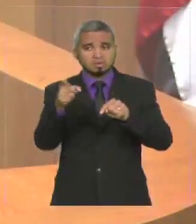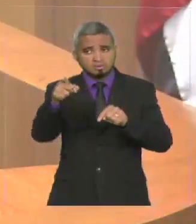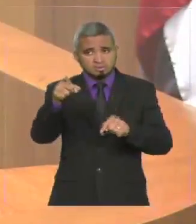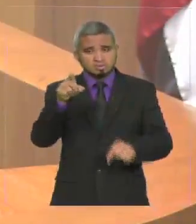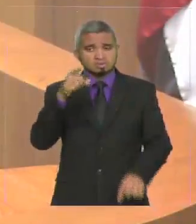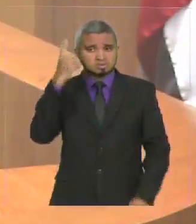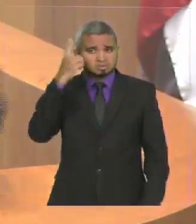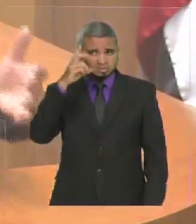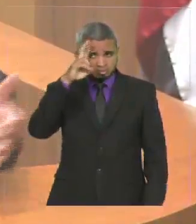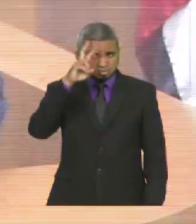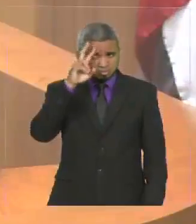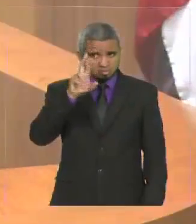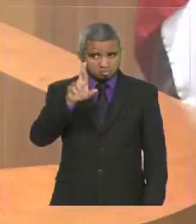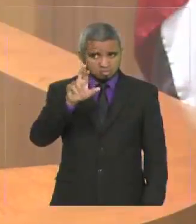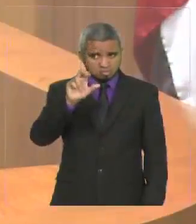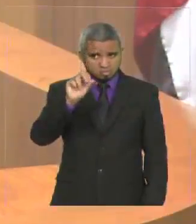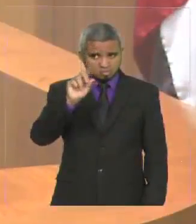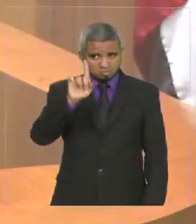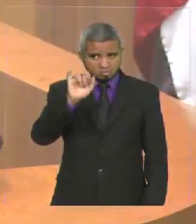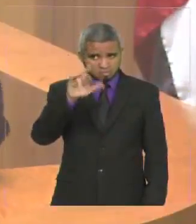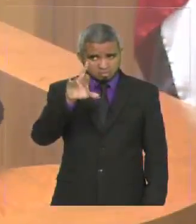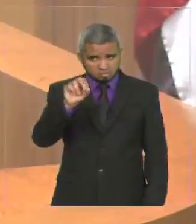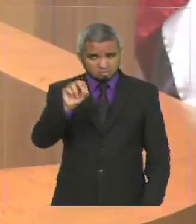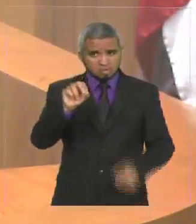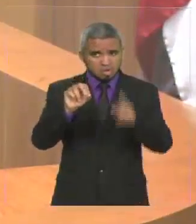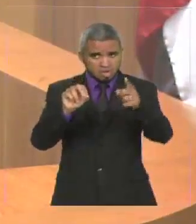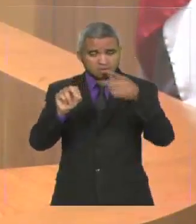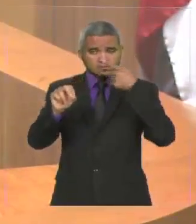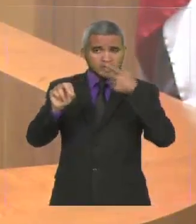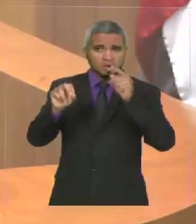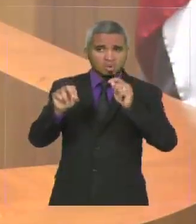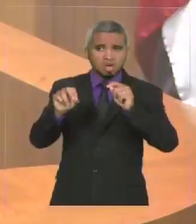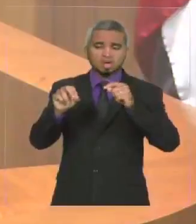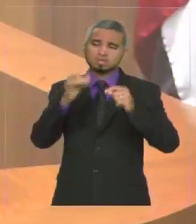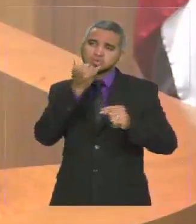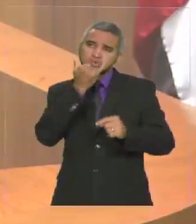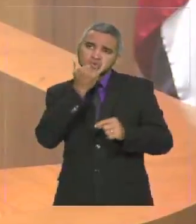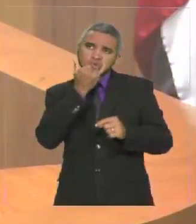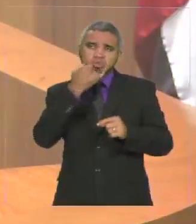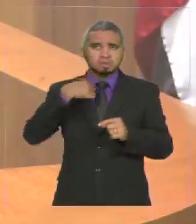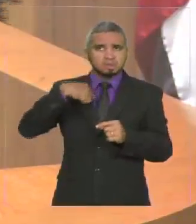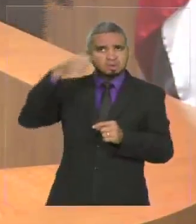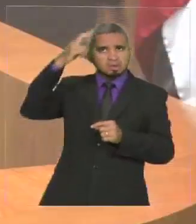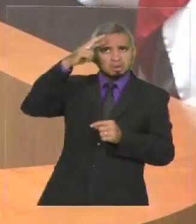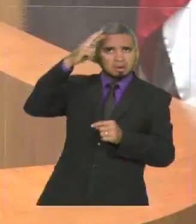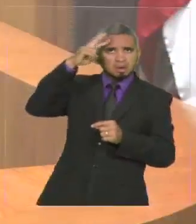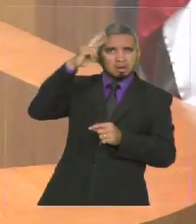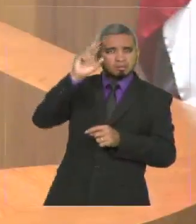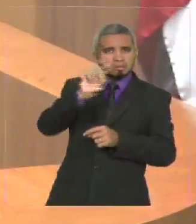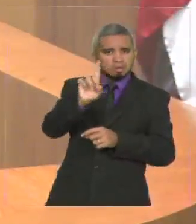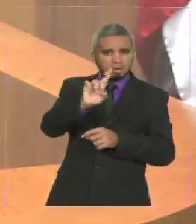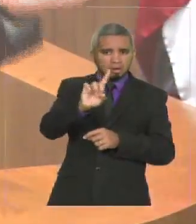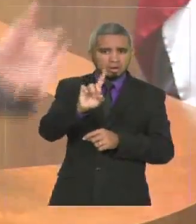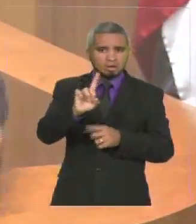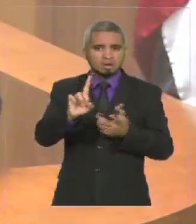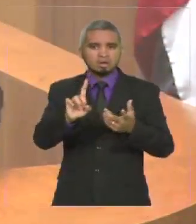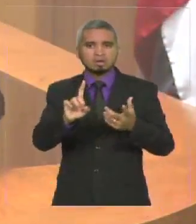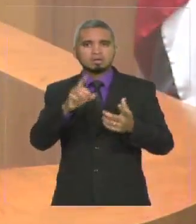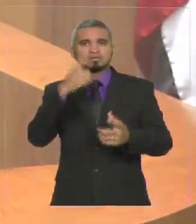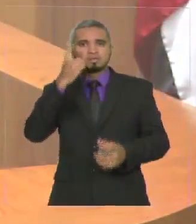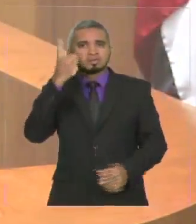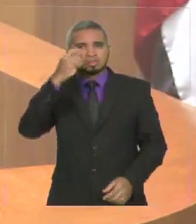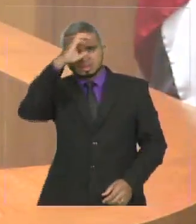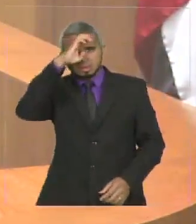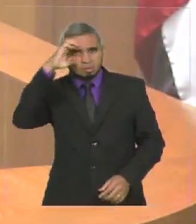não tinha como ter uma memória para lembrar de tudo. Quando o deputado Eduardo Braide mostrou algumas fotos e ele não soube falar a data, não soube